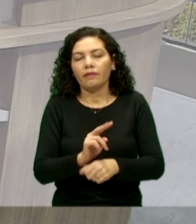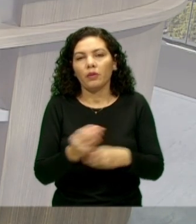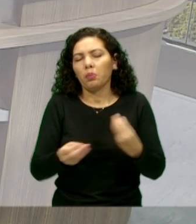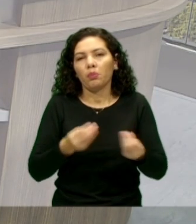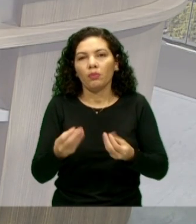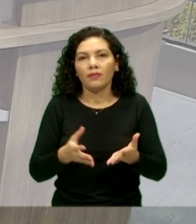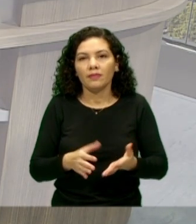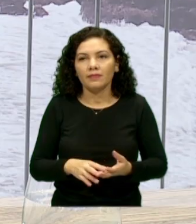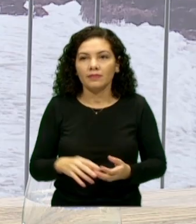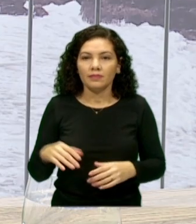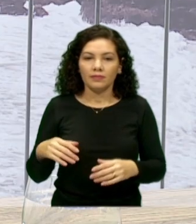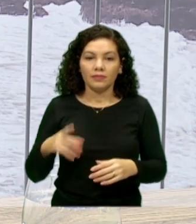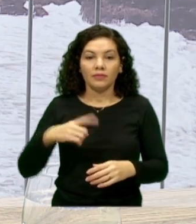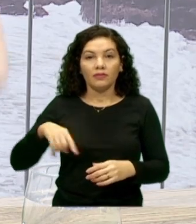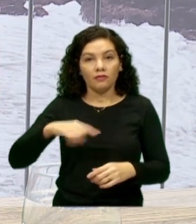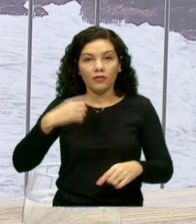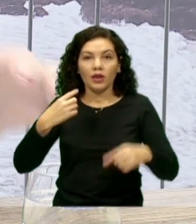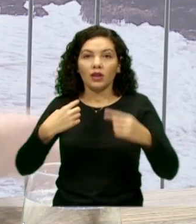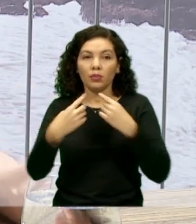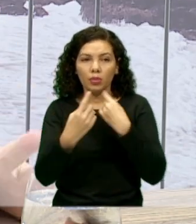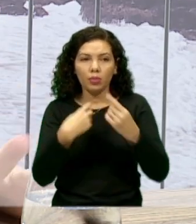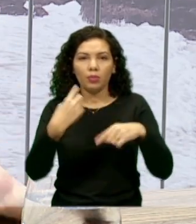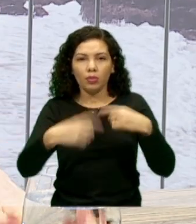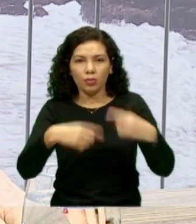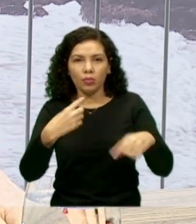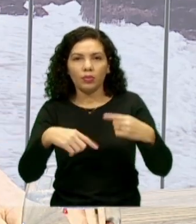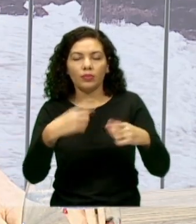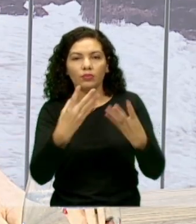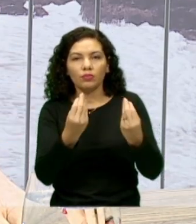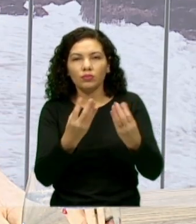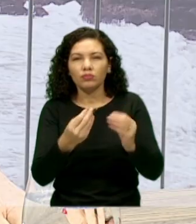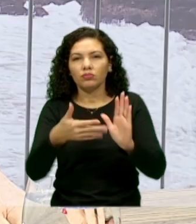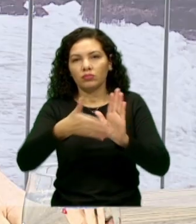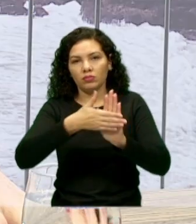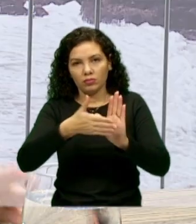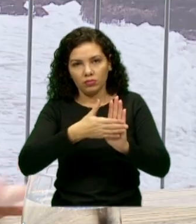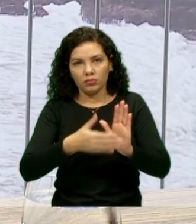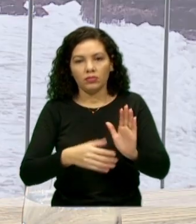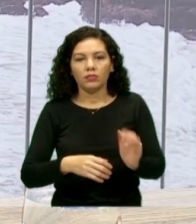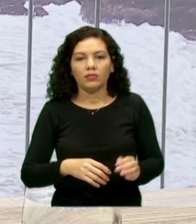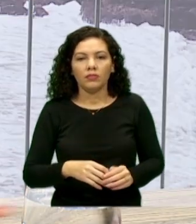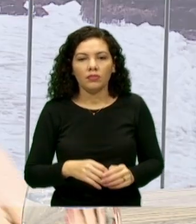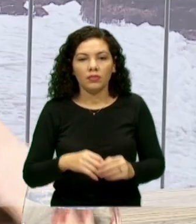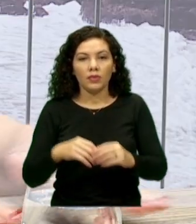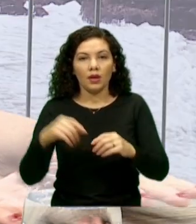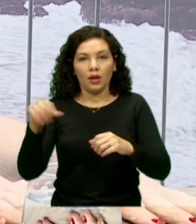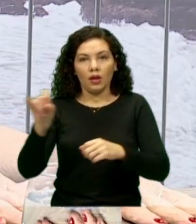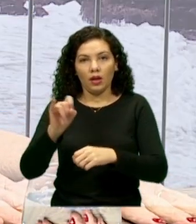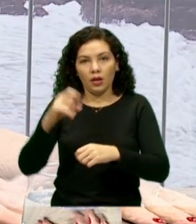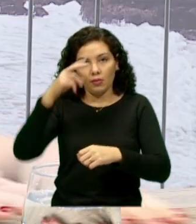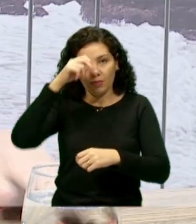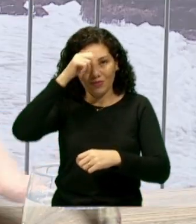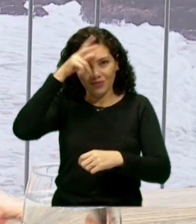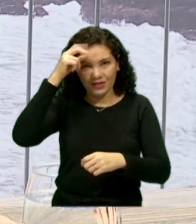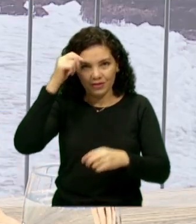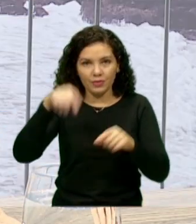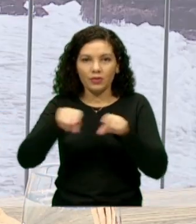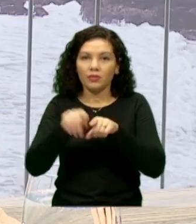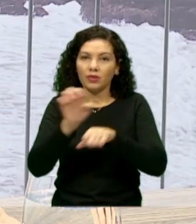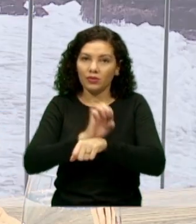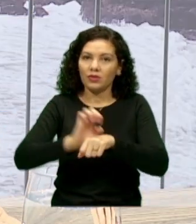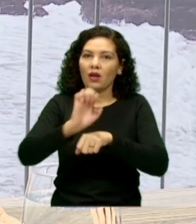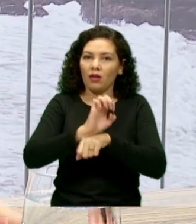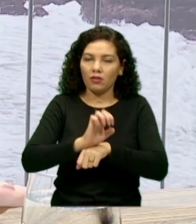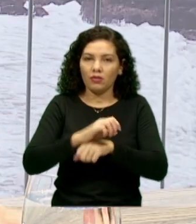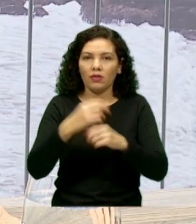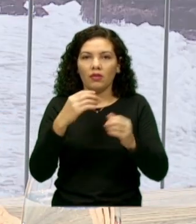a gente discutiu muitas propostas, tanto na municipal como na estadual.